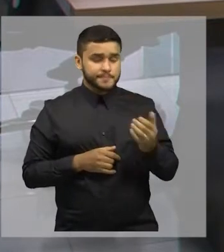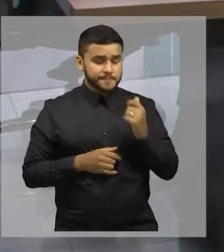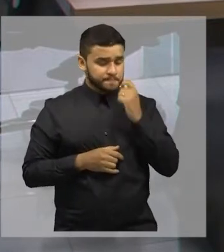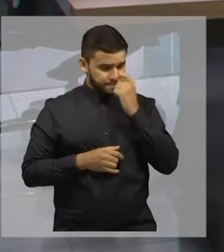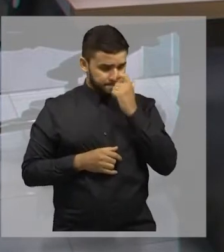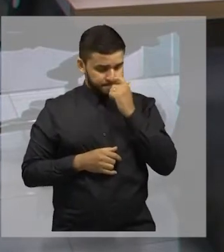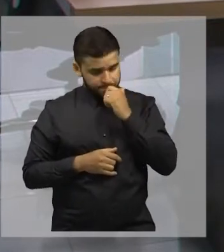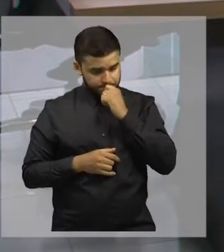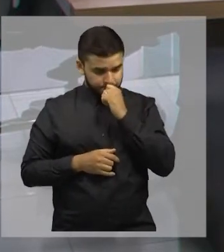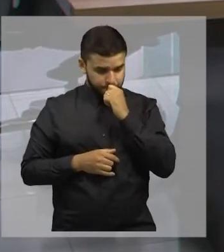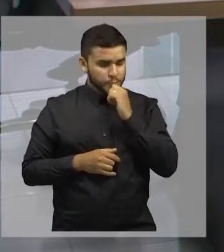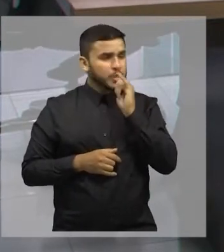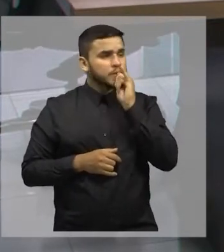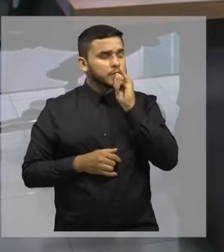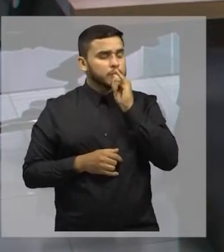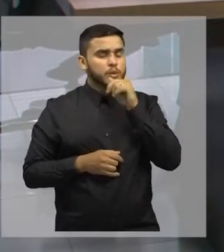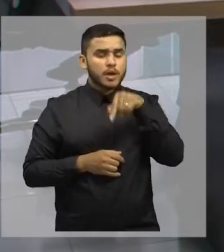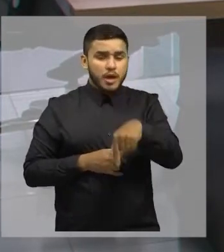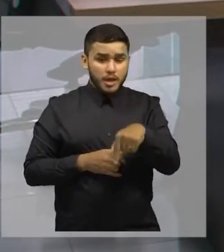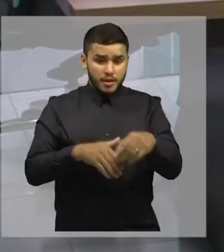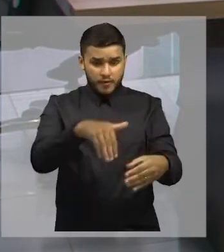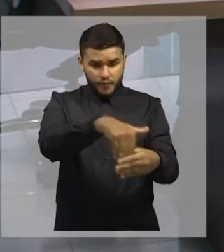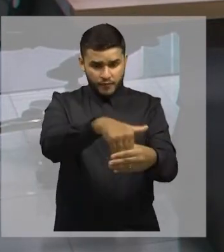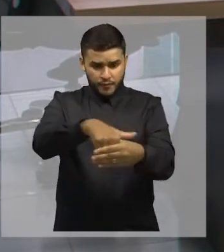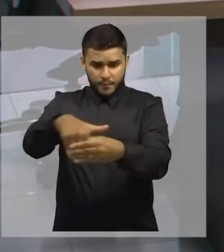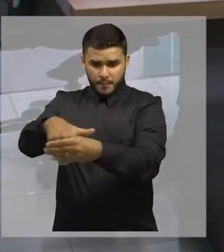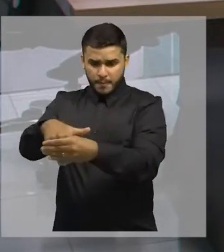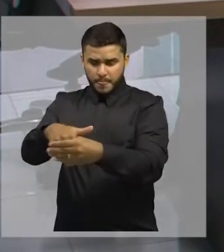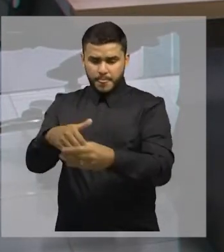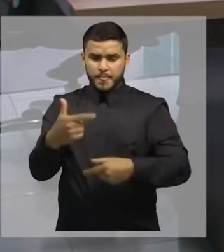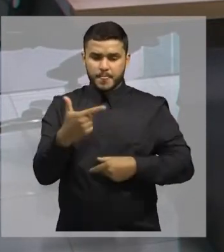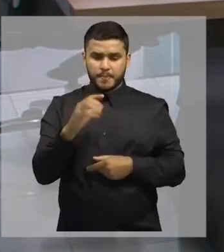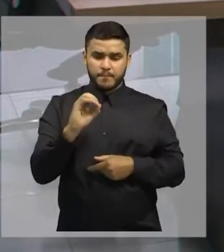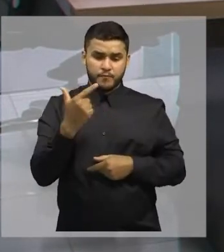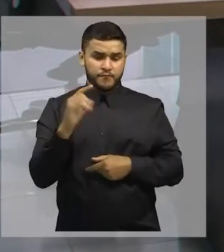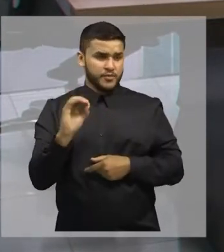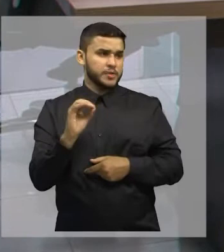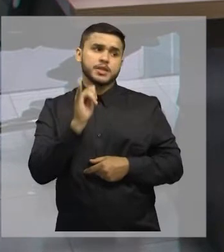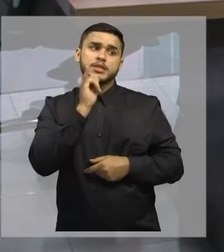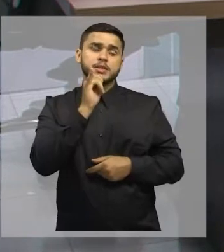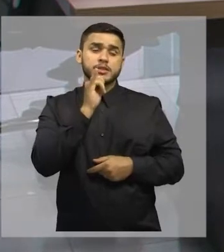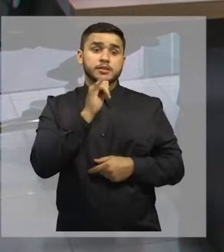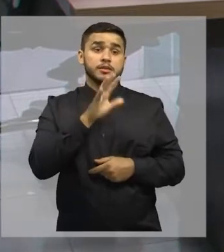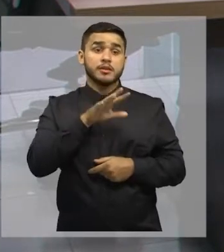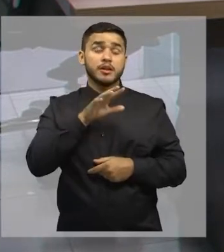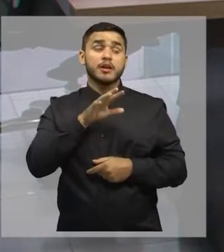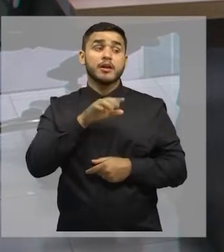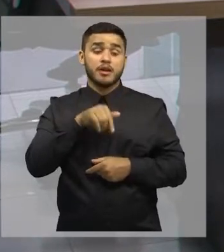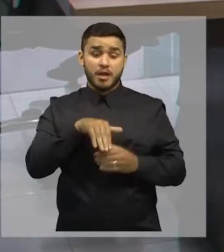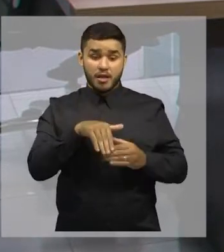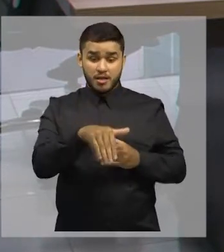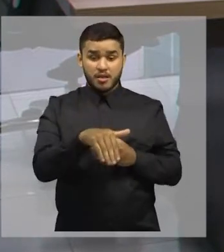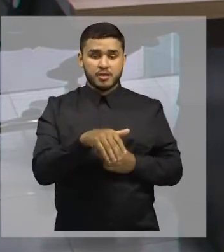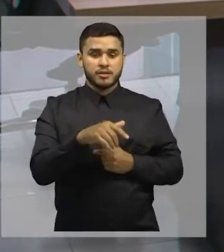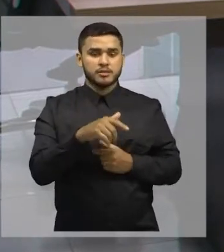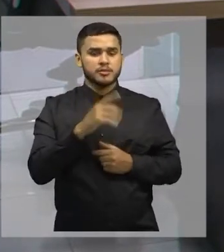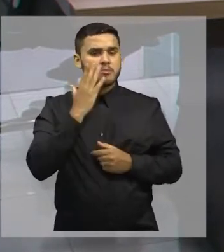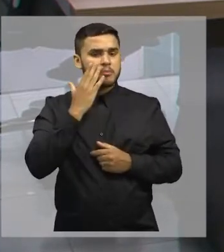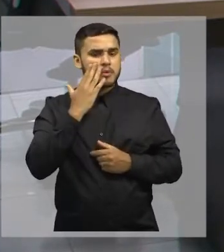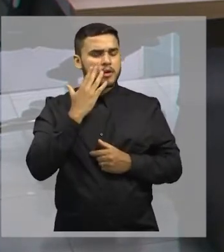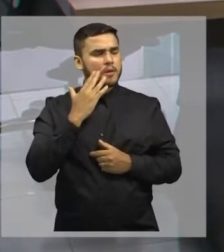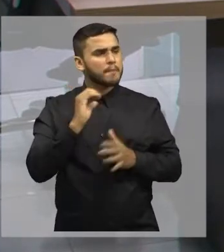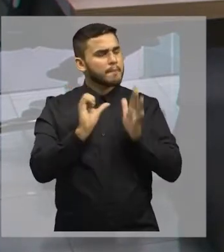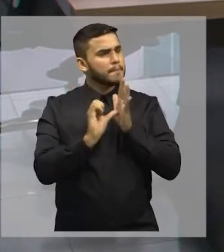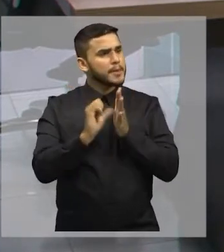eleição, principalmente onde a gente está aqui, é a primeira eleição de muitas décadas que não vai ser possível a